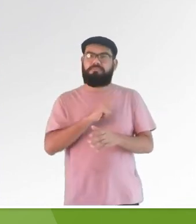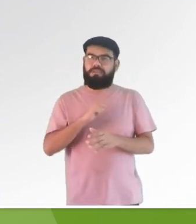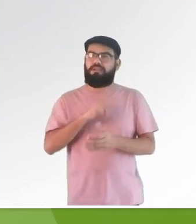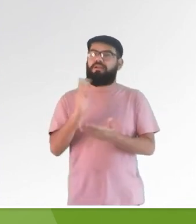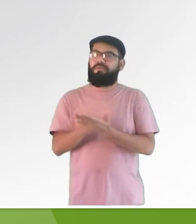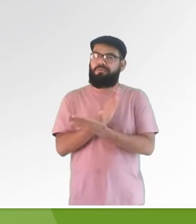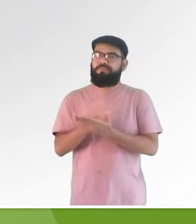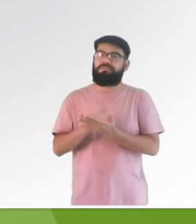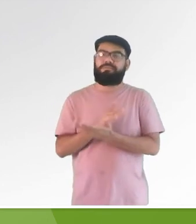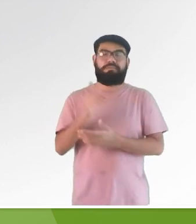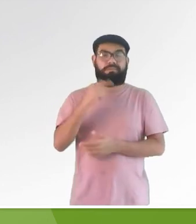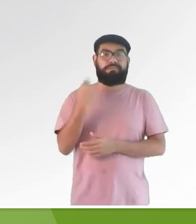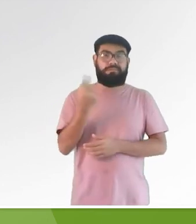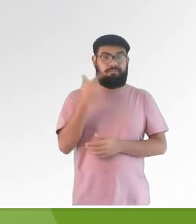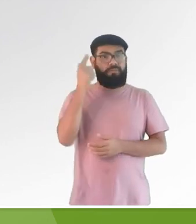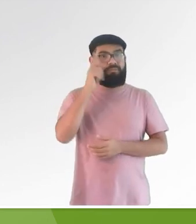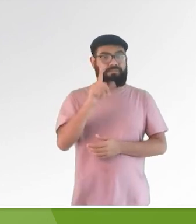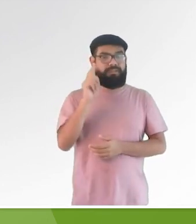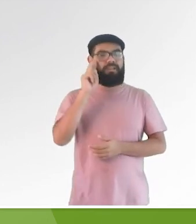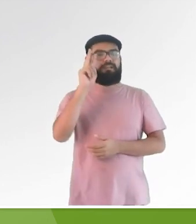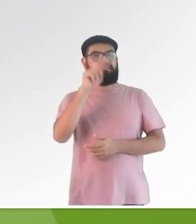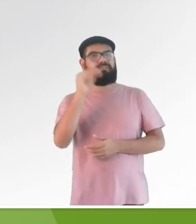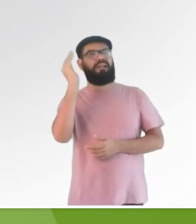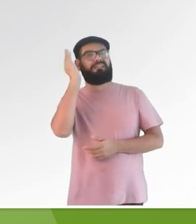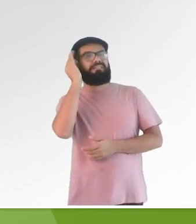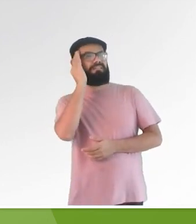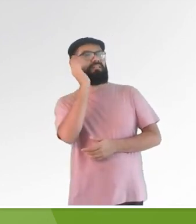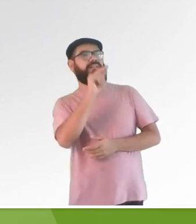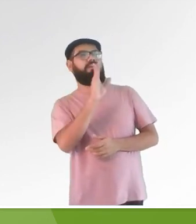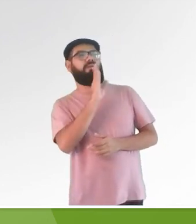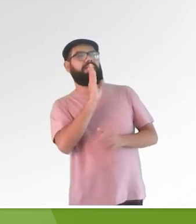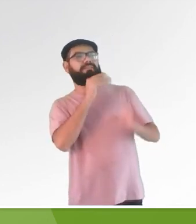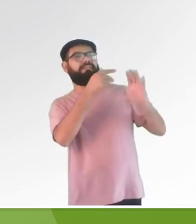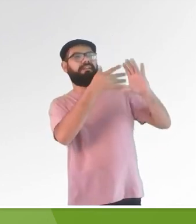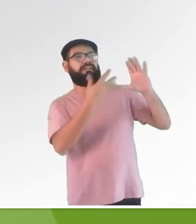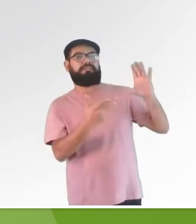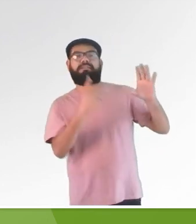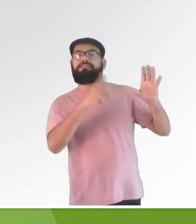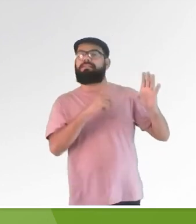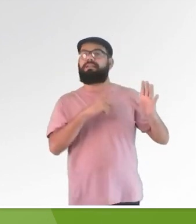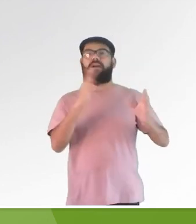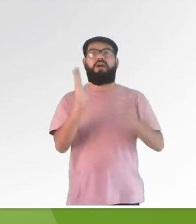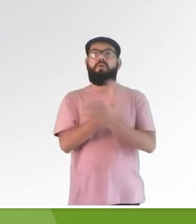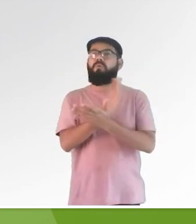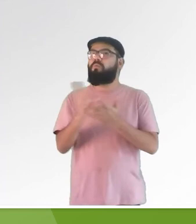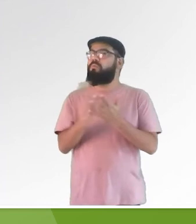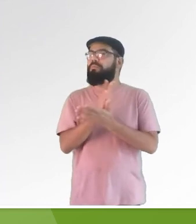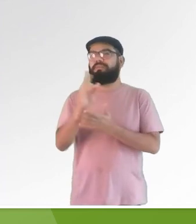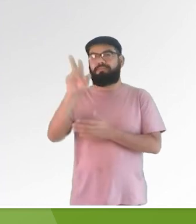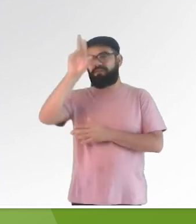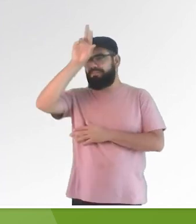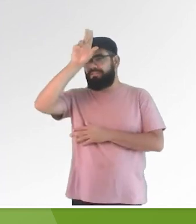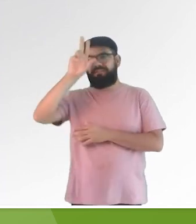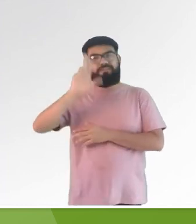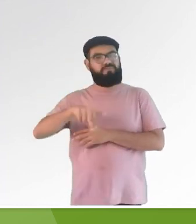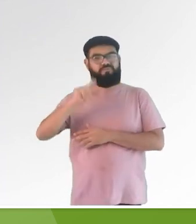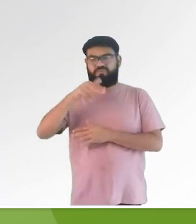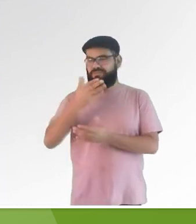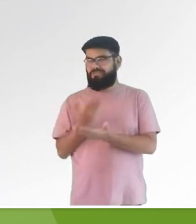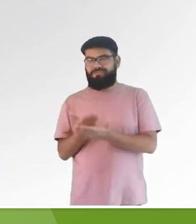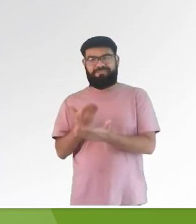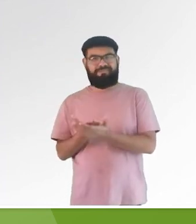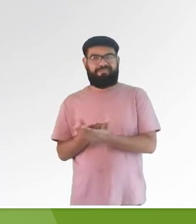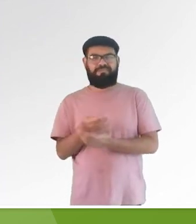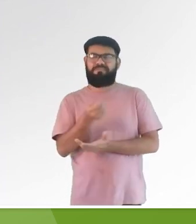consegue definir diversas características, mas existem espécies, por exemplo, que a gente sabe muito pouco